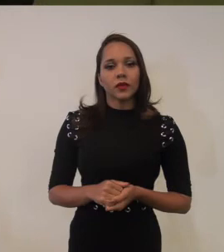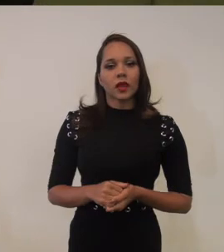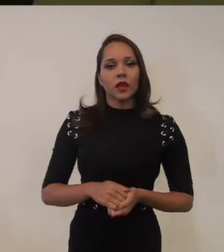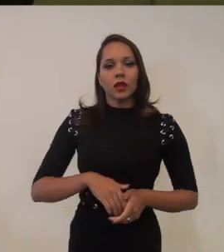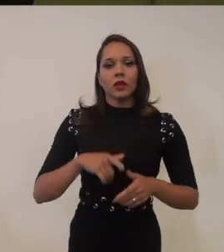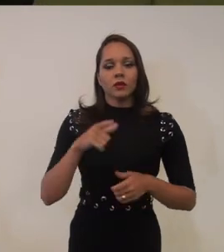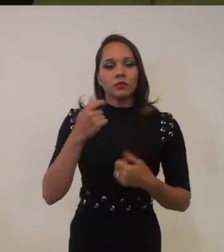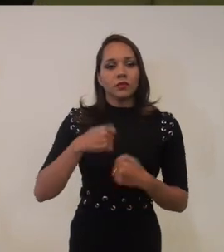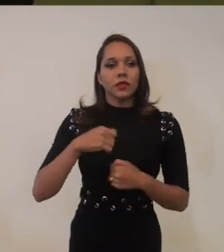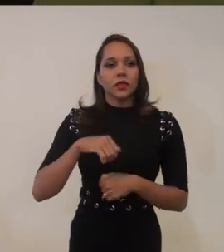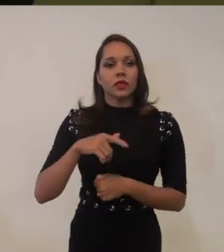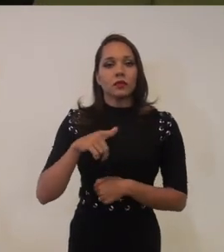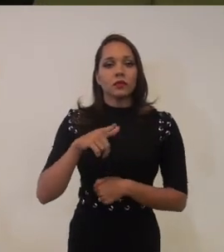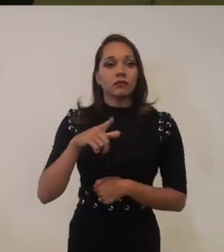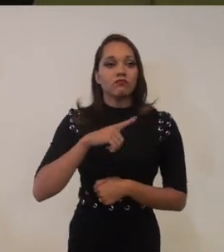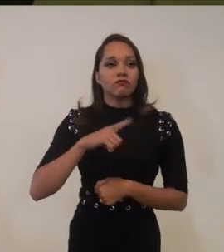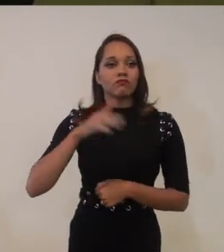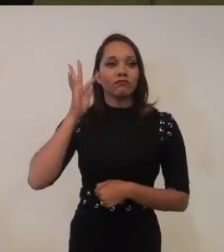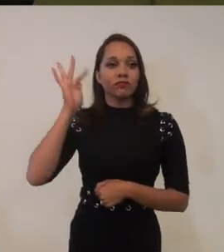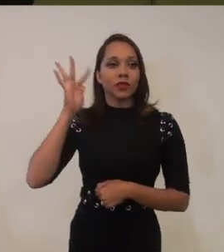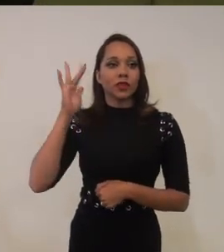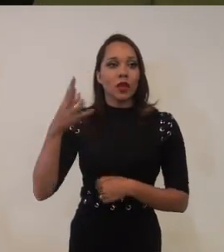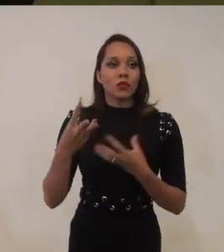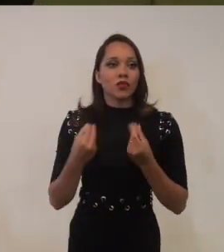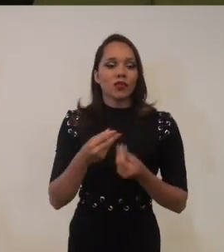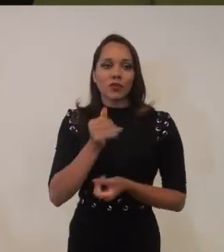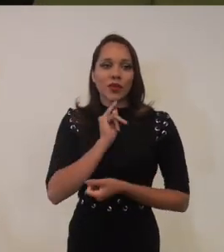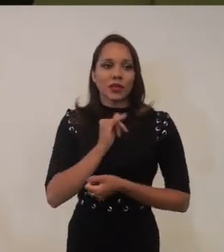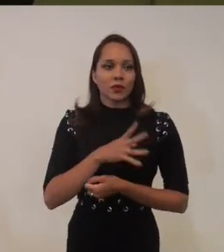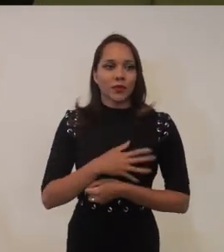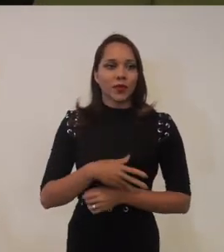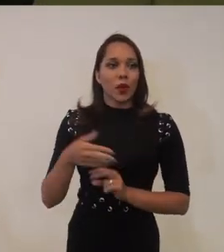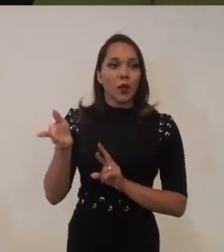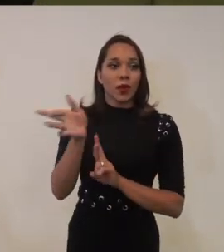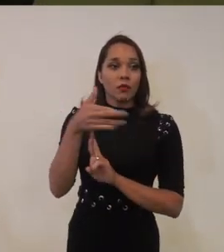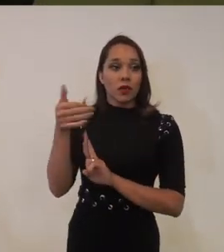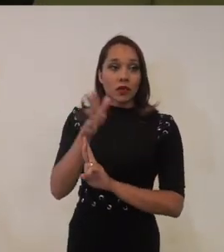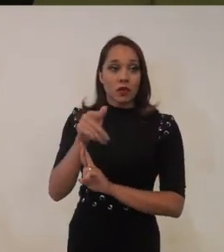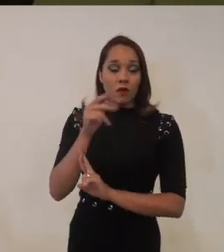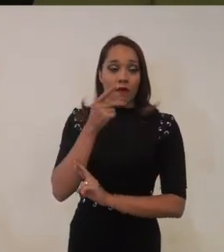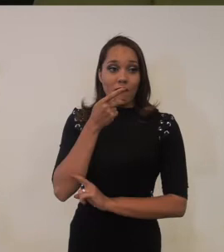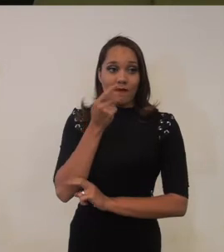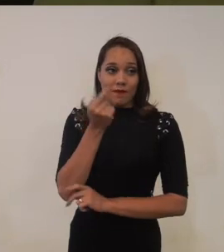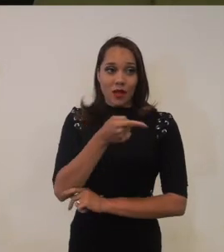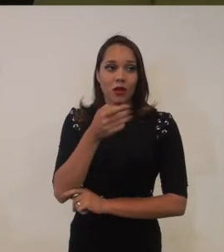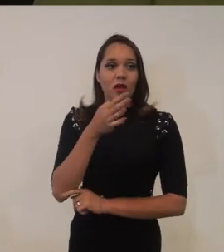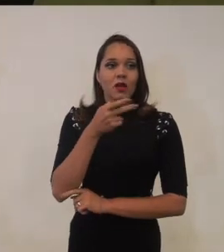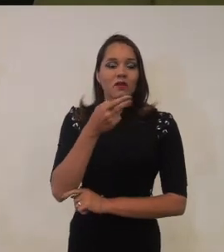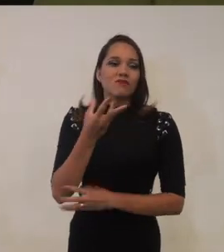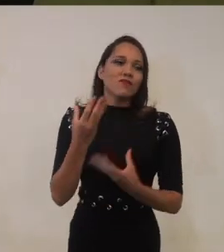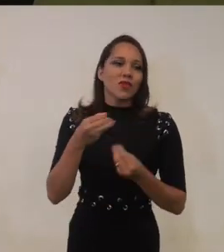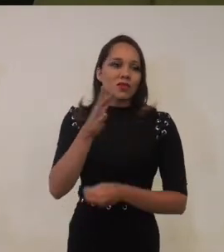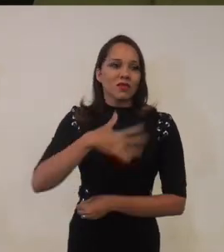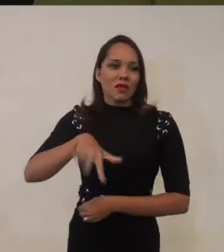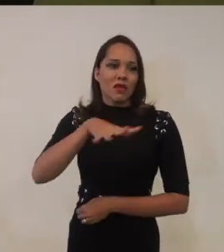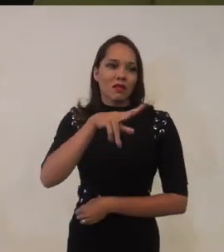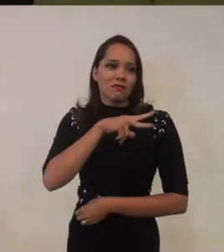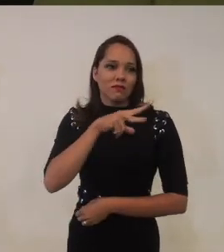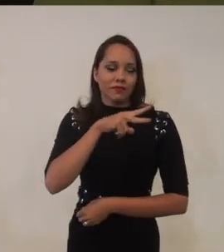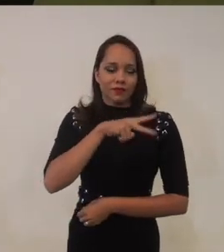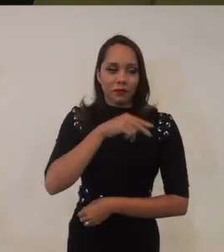temos que pensar muito em, por exemplo, o embaixador Rubens Barbosa colocou muito a questão do setor privado.